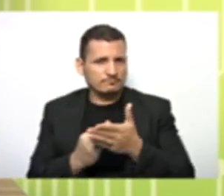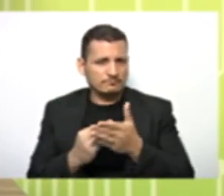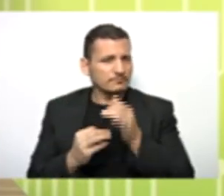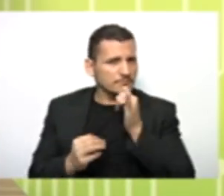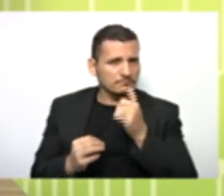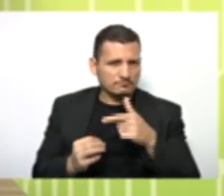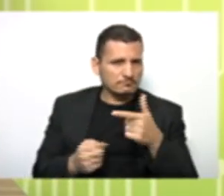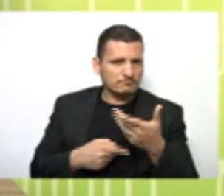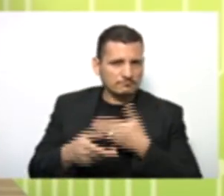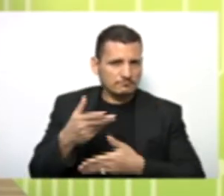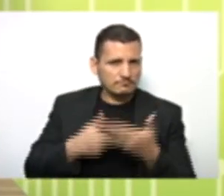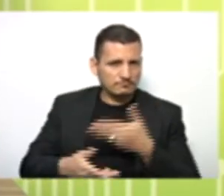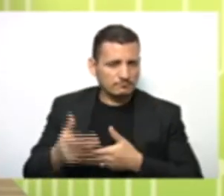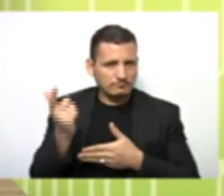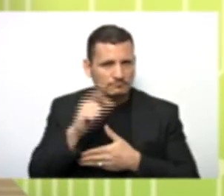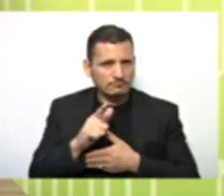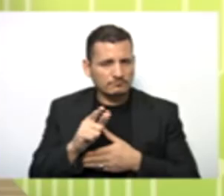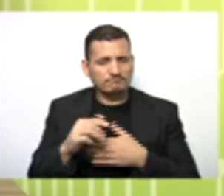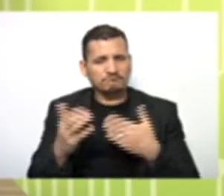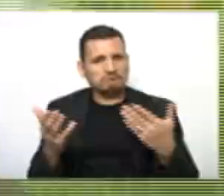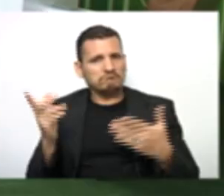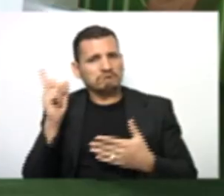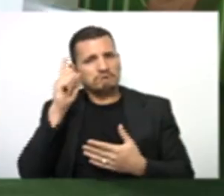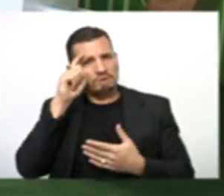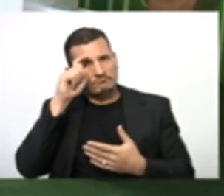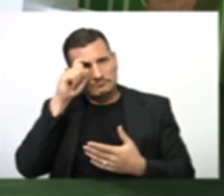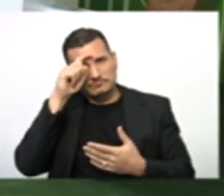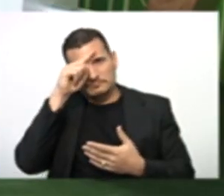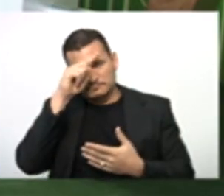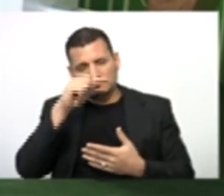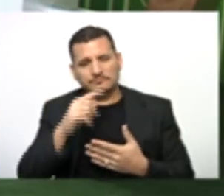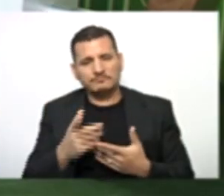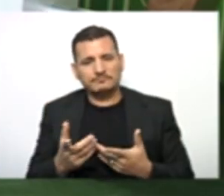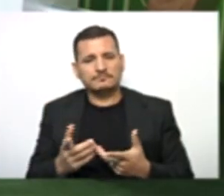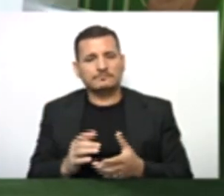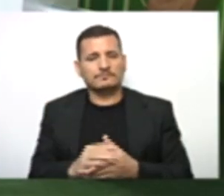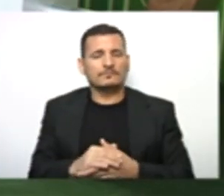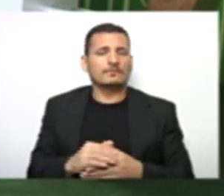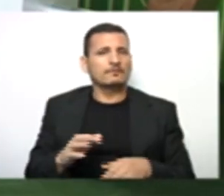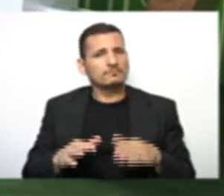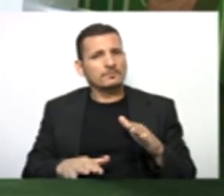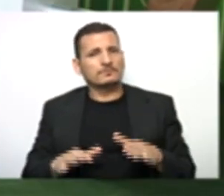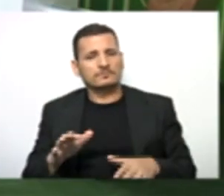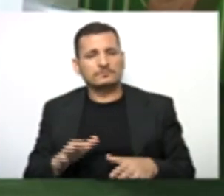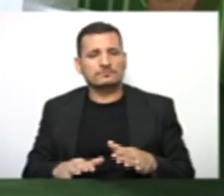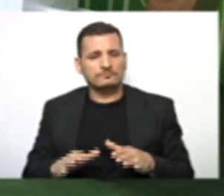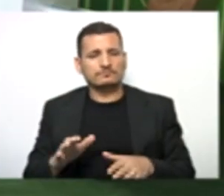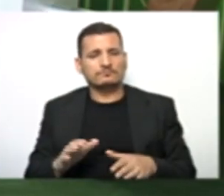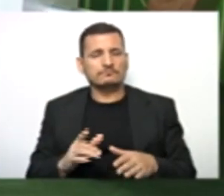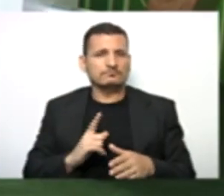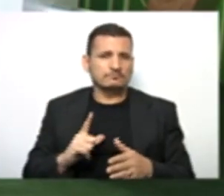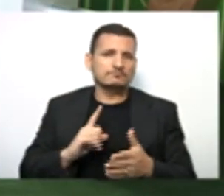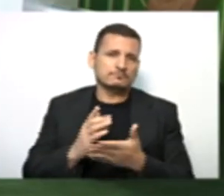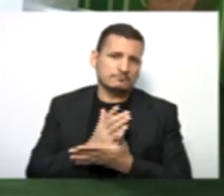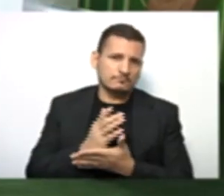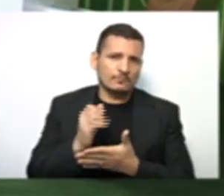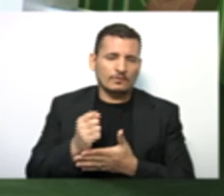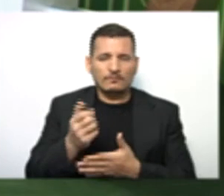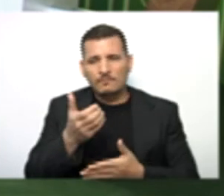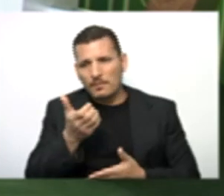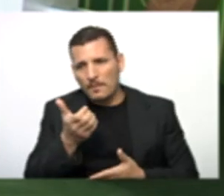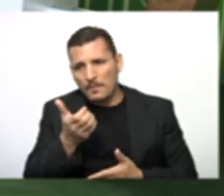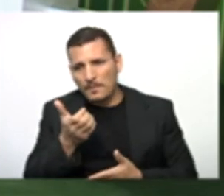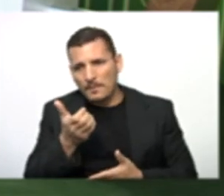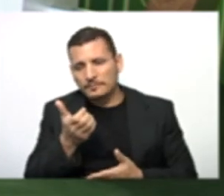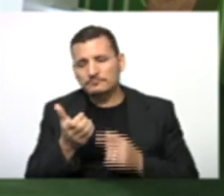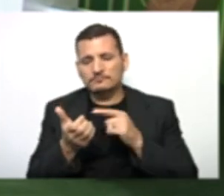interagir? Acho que é difícil, hoje, né? Eu acho que não, né, professor? Tem já alguns que a gente pode falar e traduzir